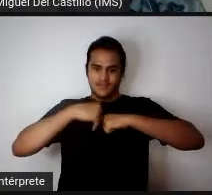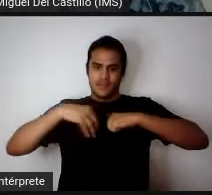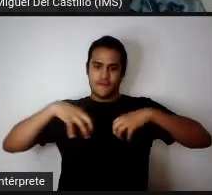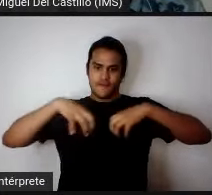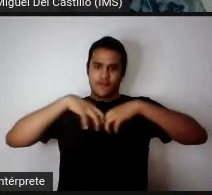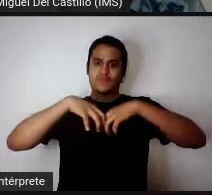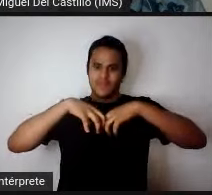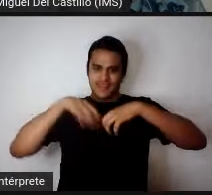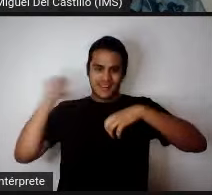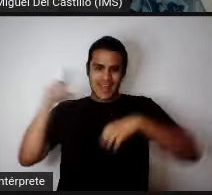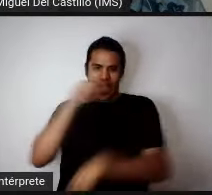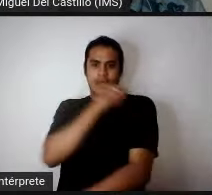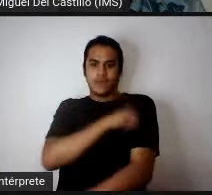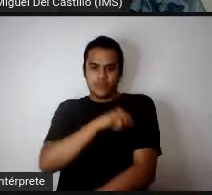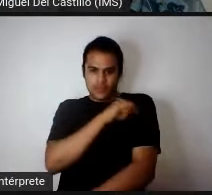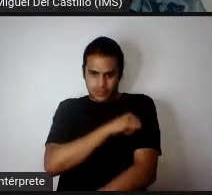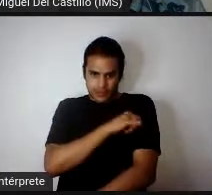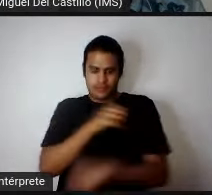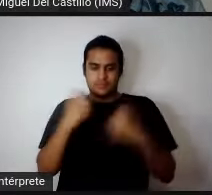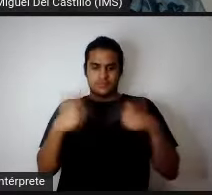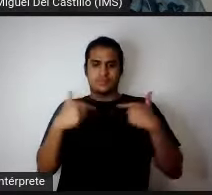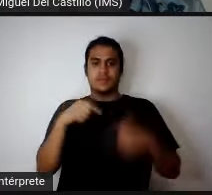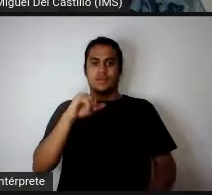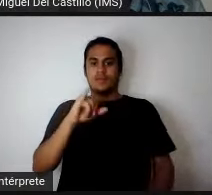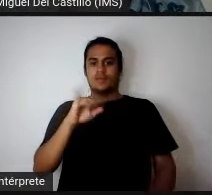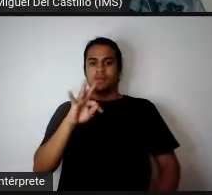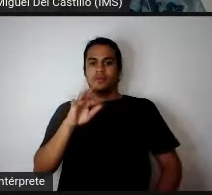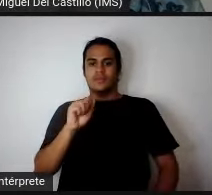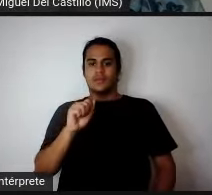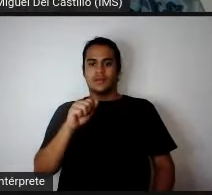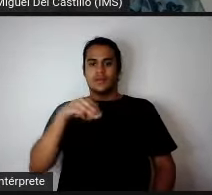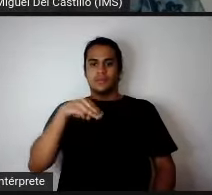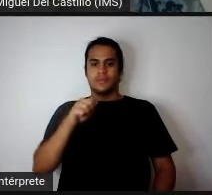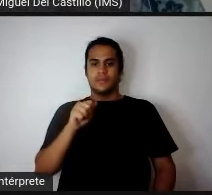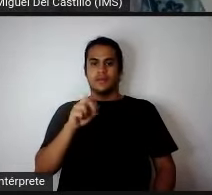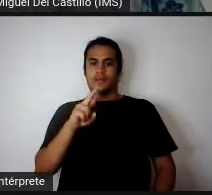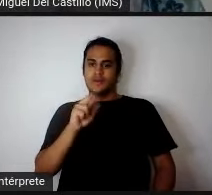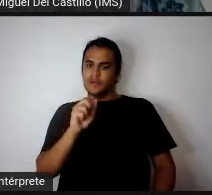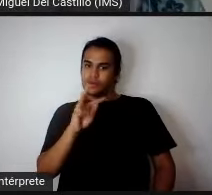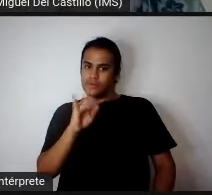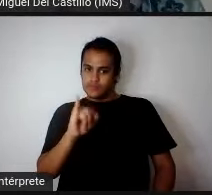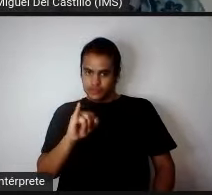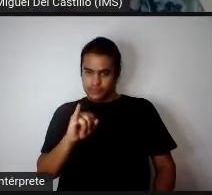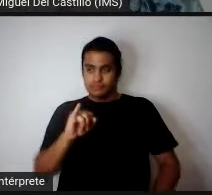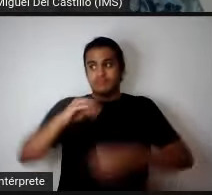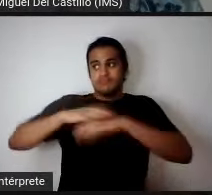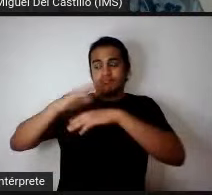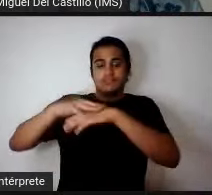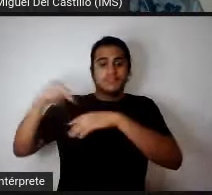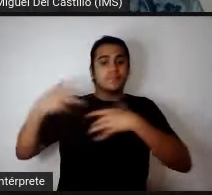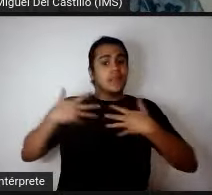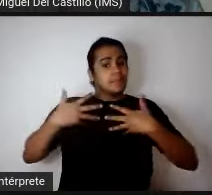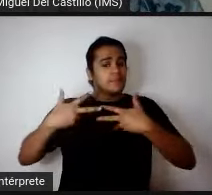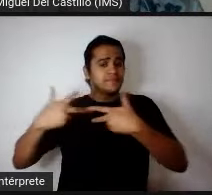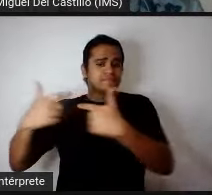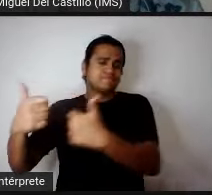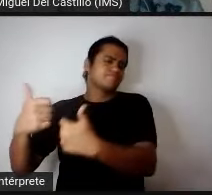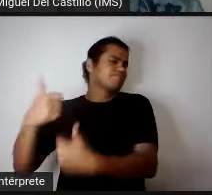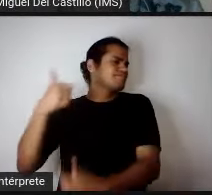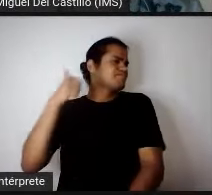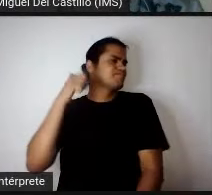Itamaraty. Ele me deu, assim, as boas-vindas maravilhosamente bem,